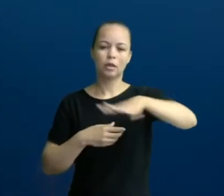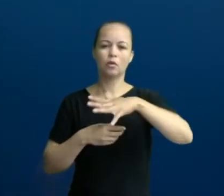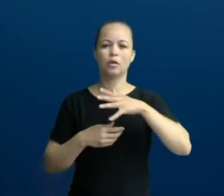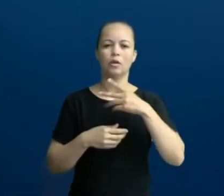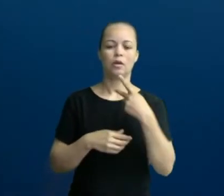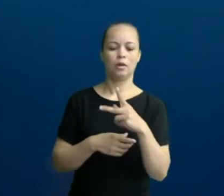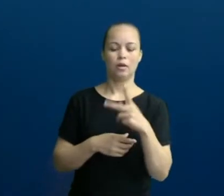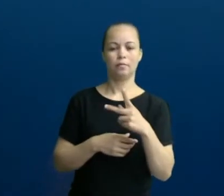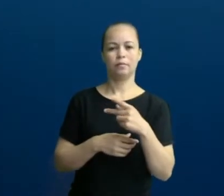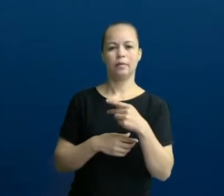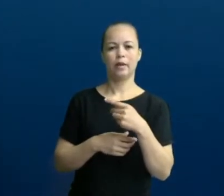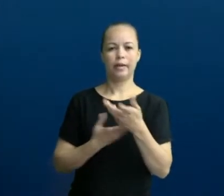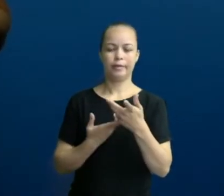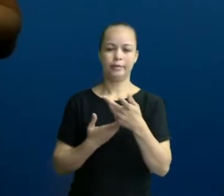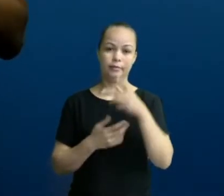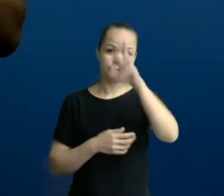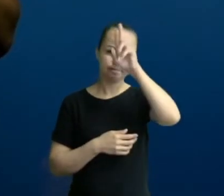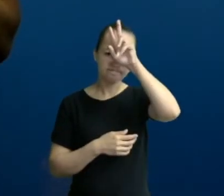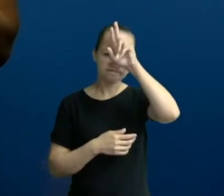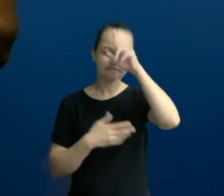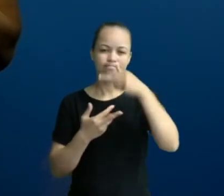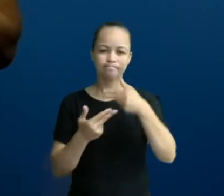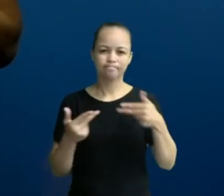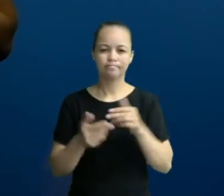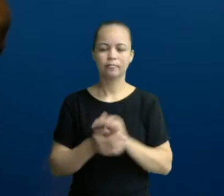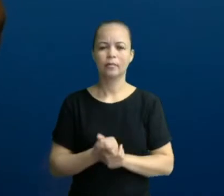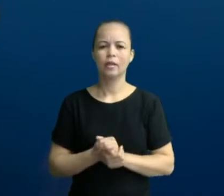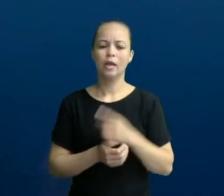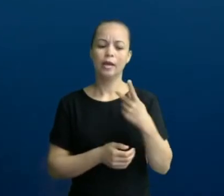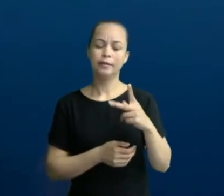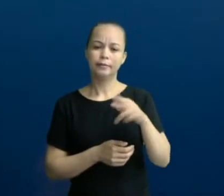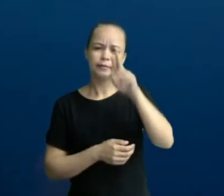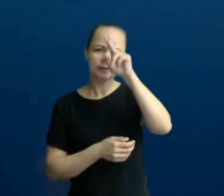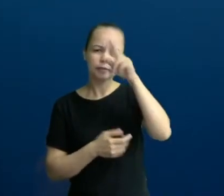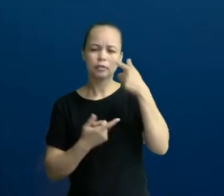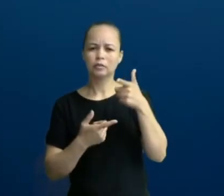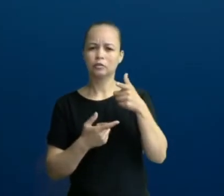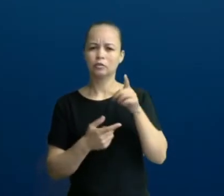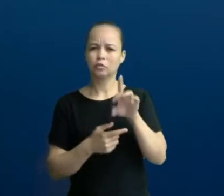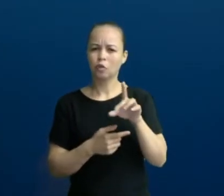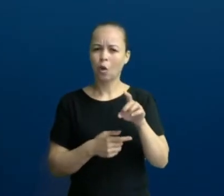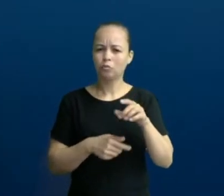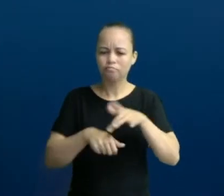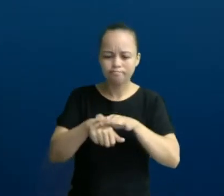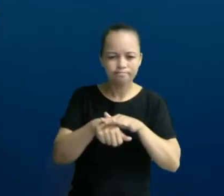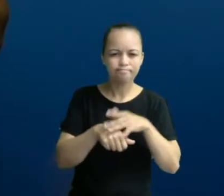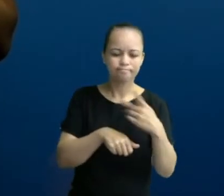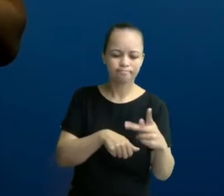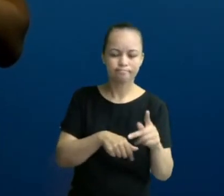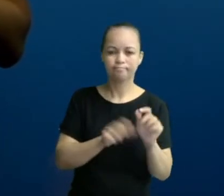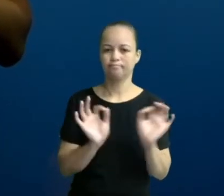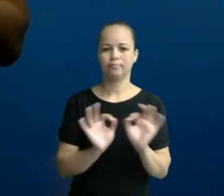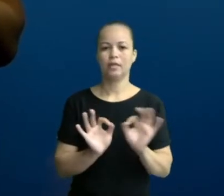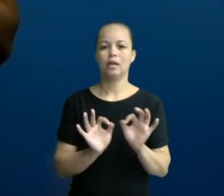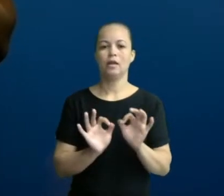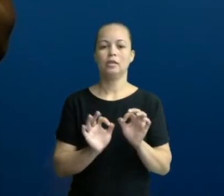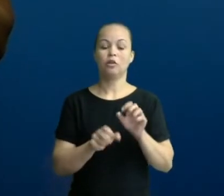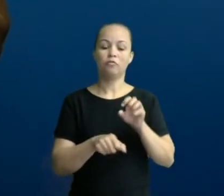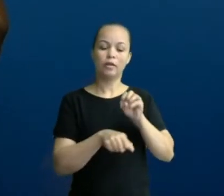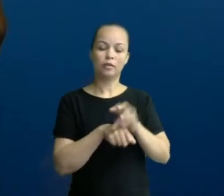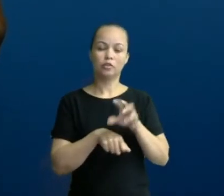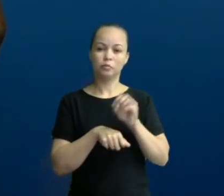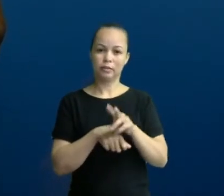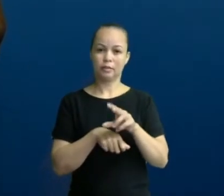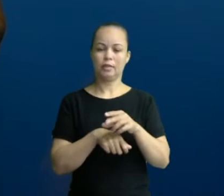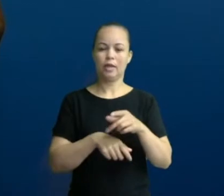organismos, para esses vetores, para esses insetos. E lembrando, gente, o inseto por si só ele não tem a doença. ele vai apenas transmitir essa doença se ela